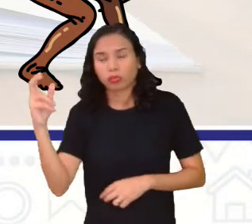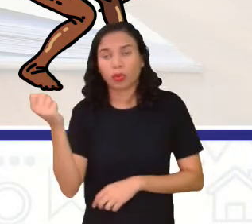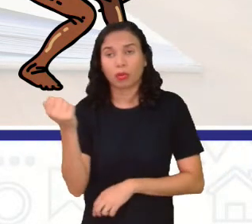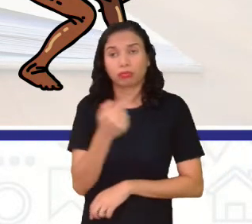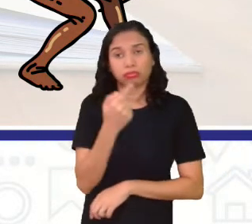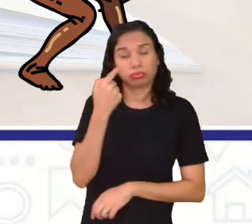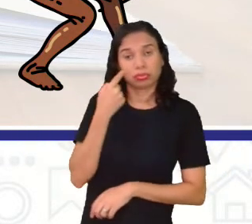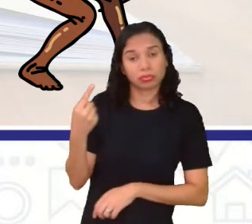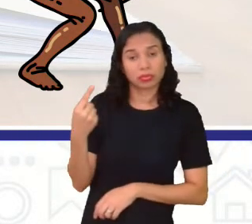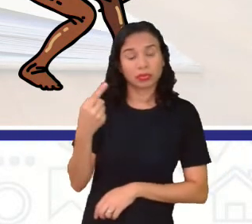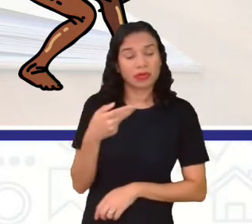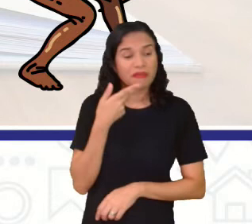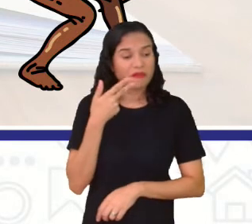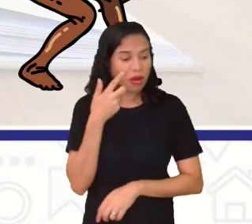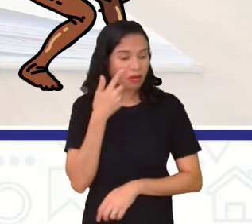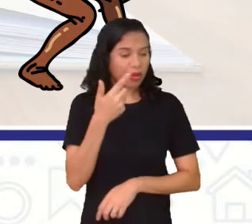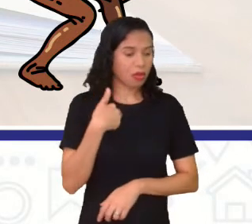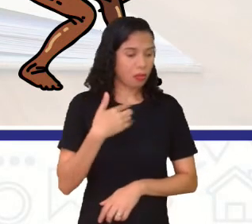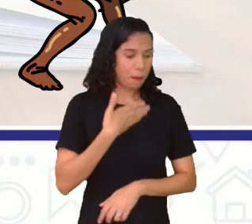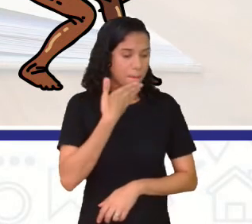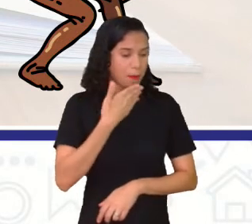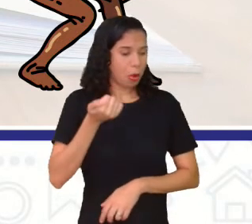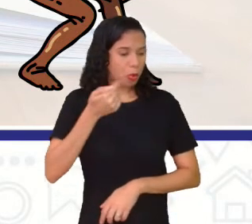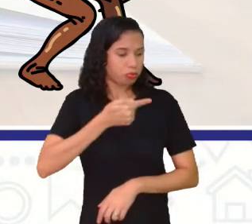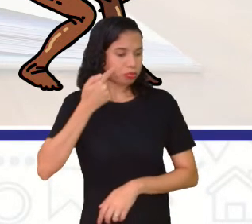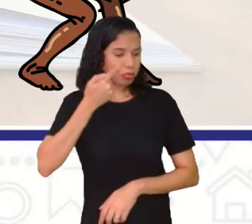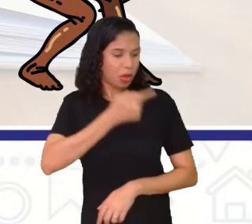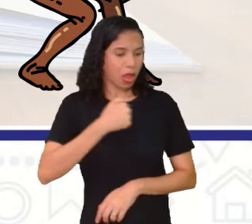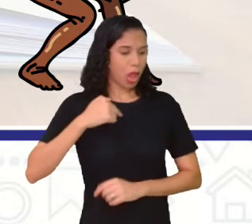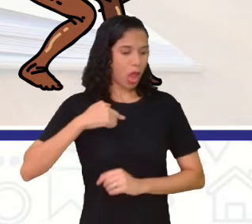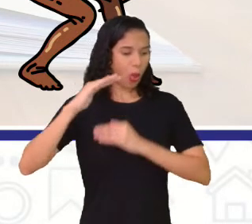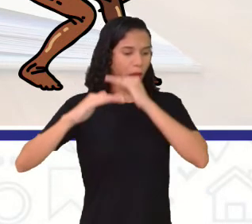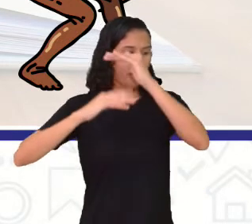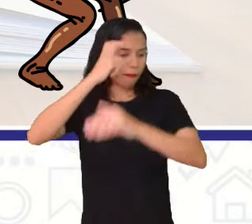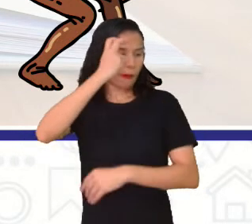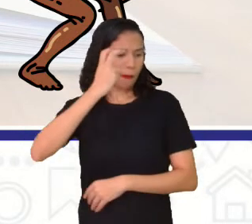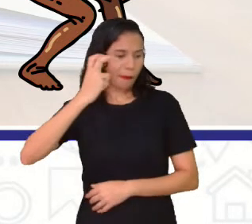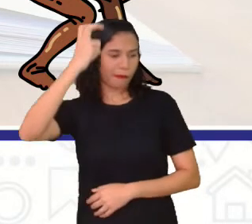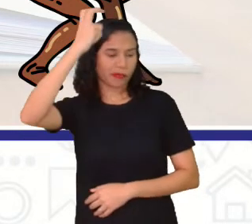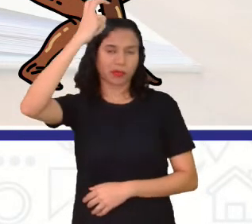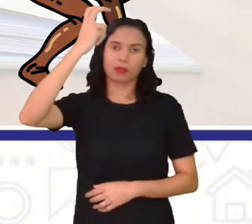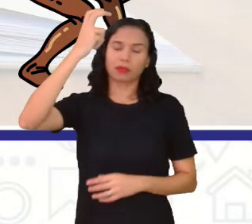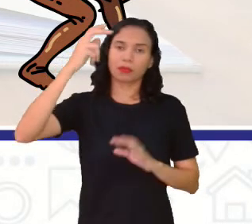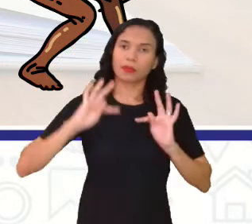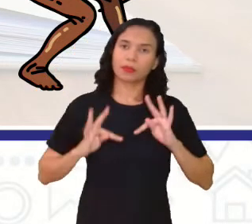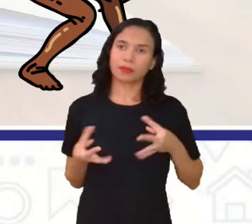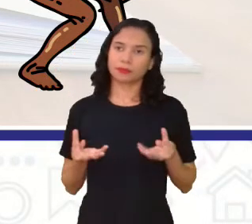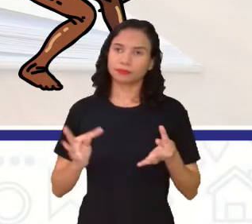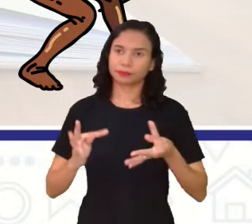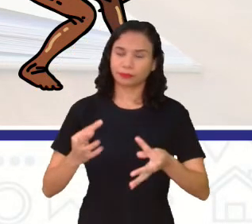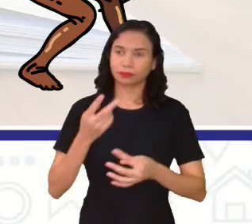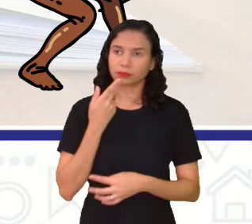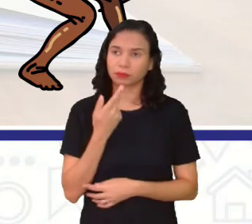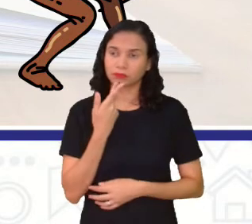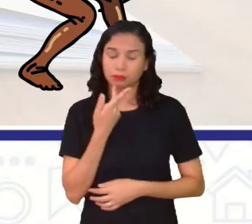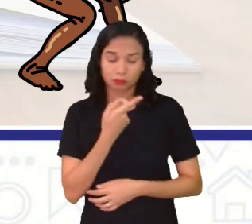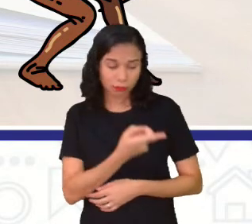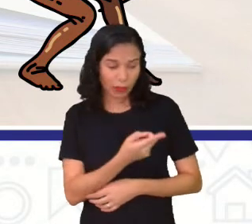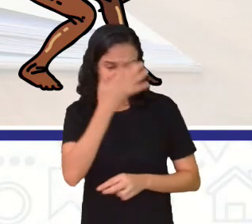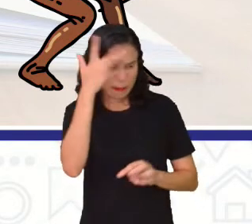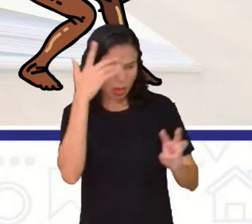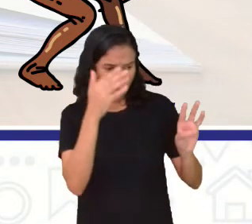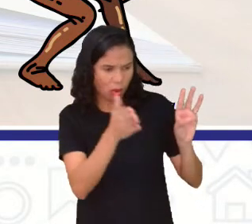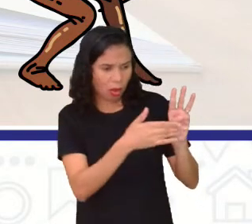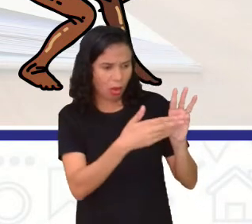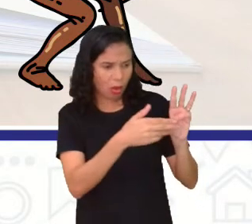viviam, e eles se julgavam ali, né, mais evoluídos no sentido do progresso tecnológico, né, e julgavam